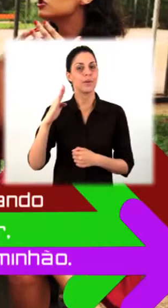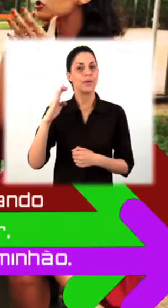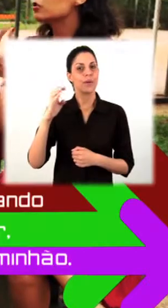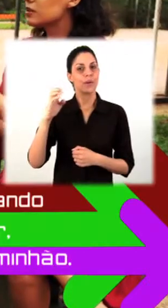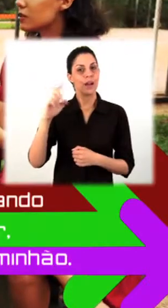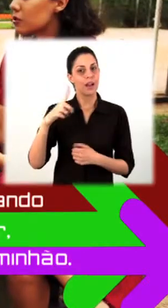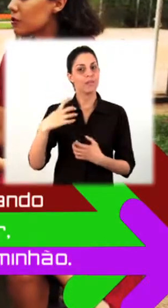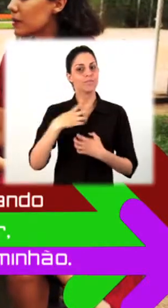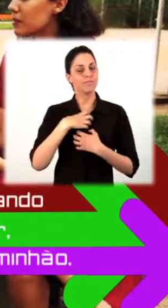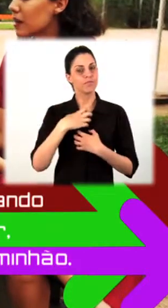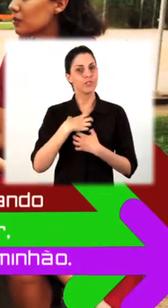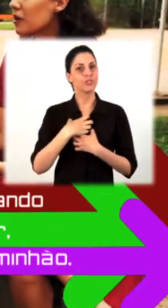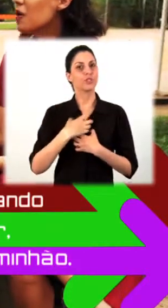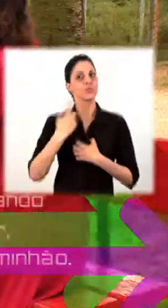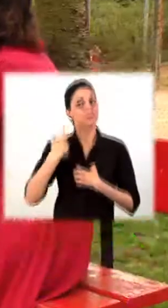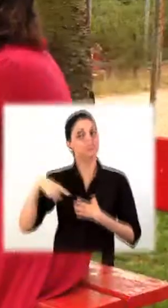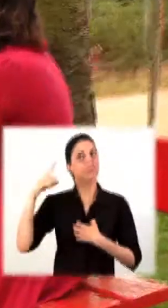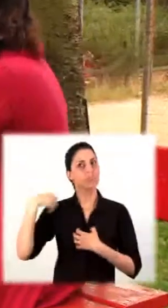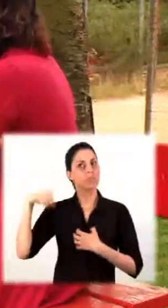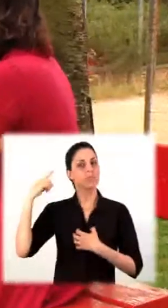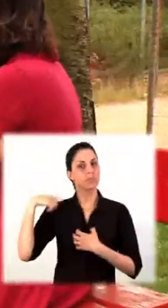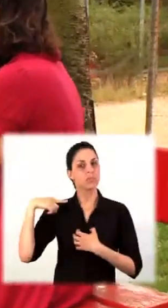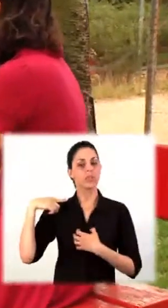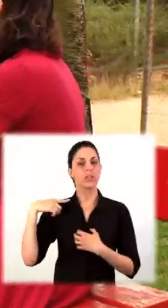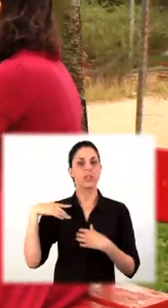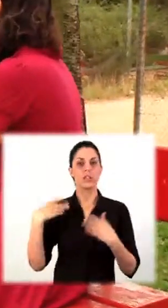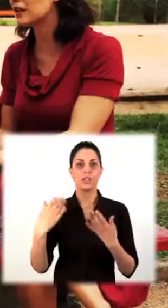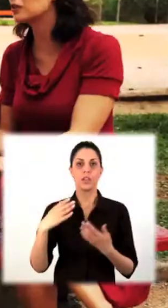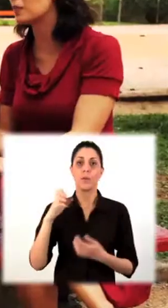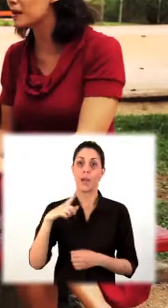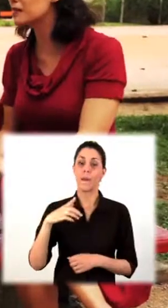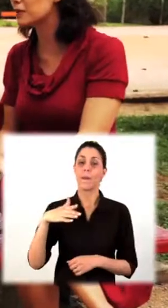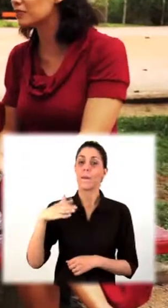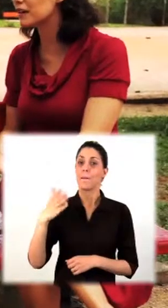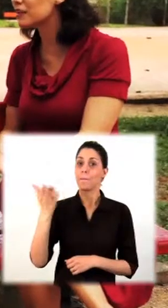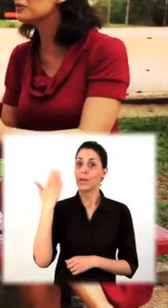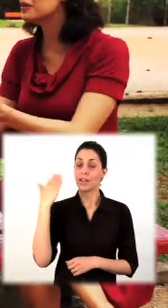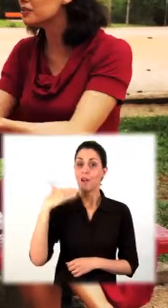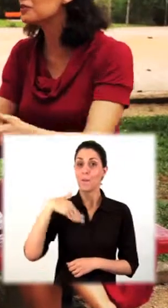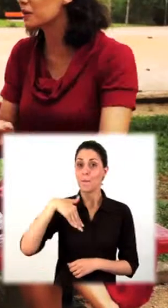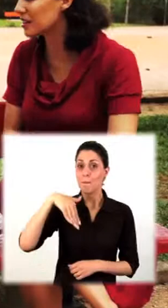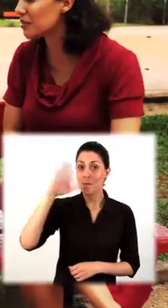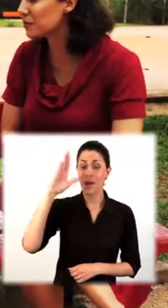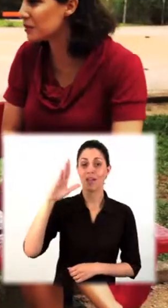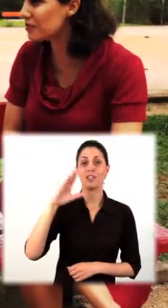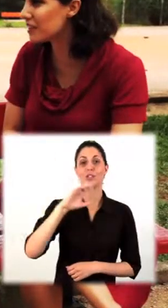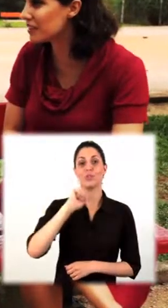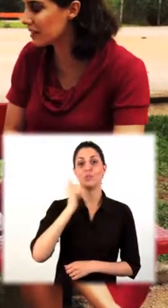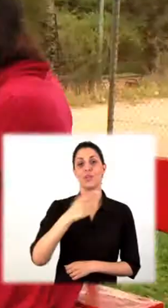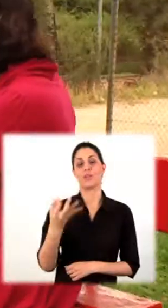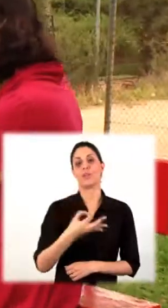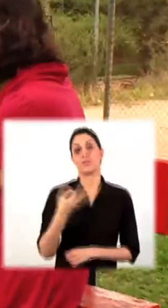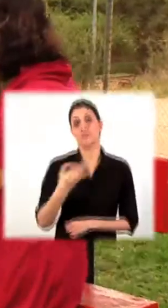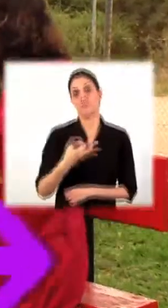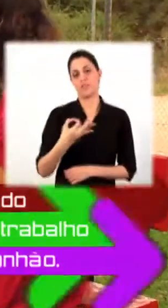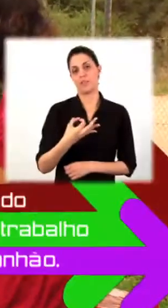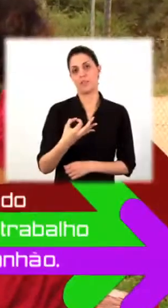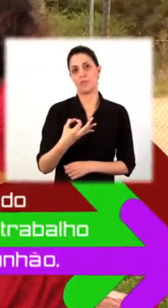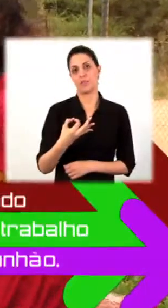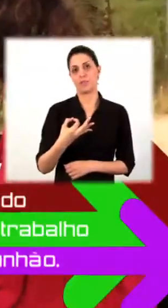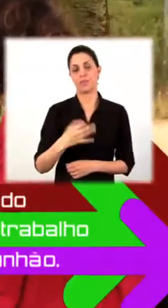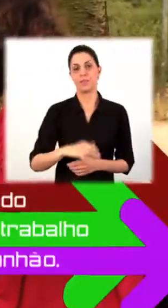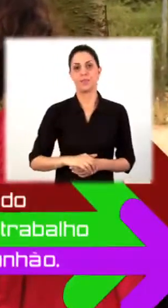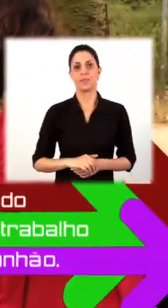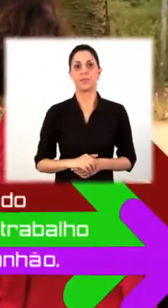aconteceu antes de outras ações do passado, o que reforça muito mais o pretérito mais que perfeito do que o pretérito perfeito. A gente podia